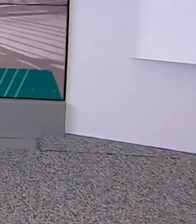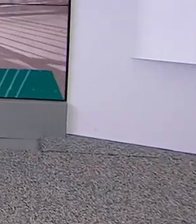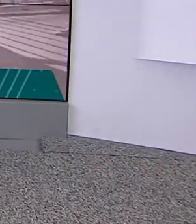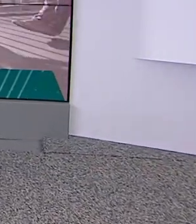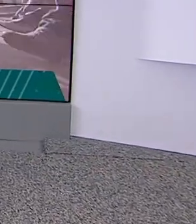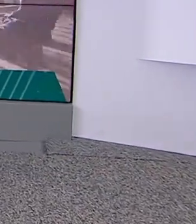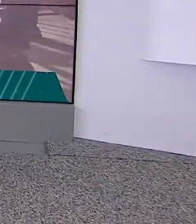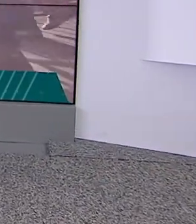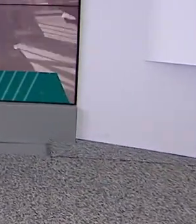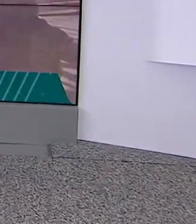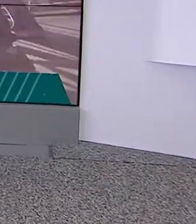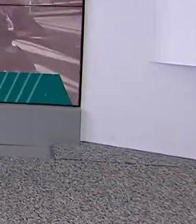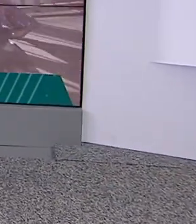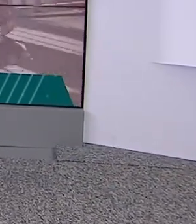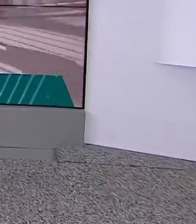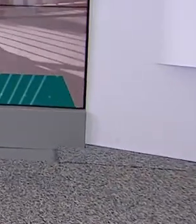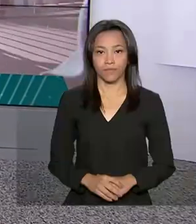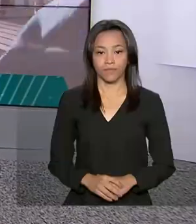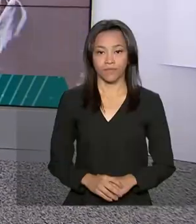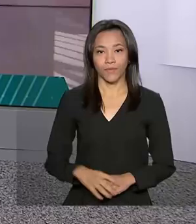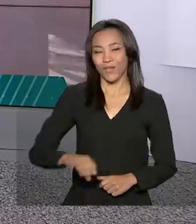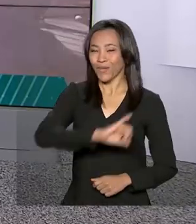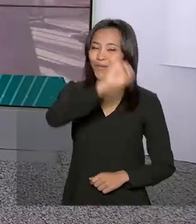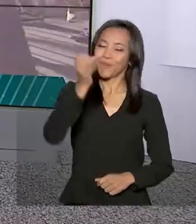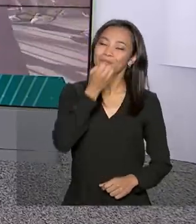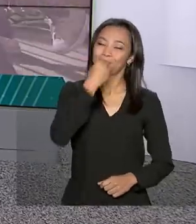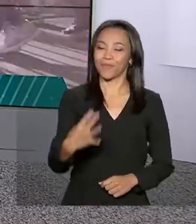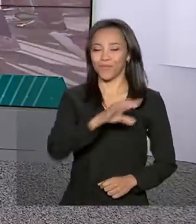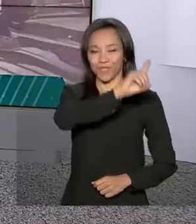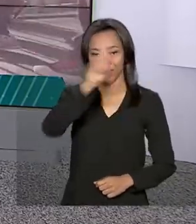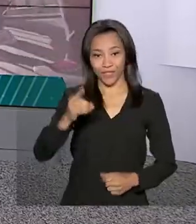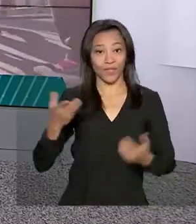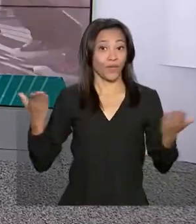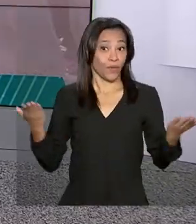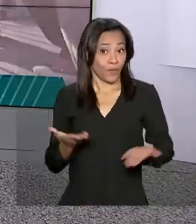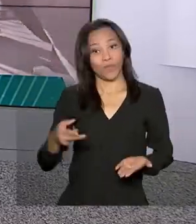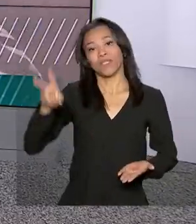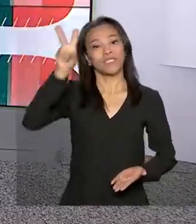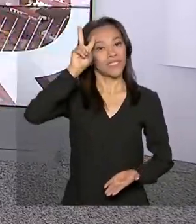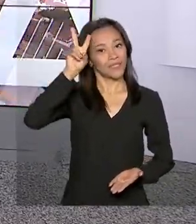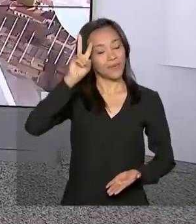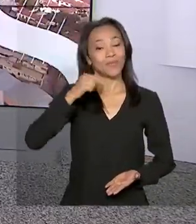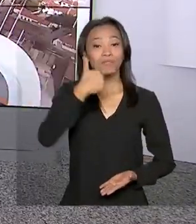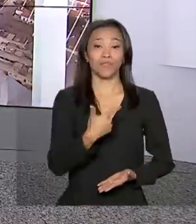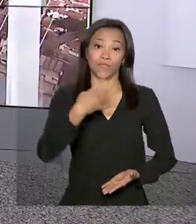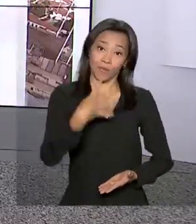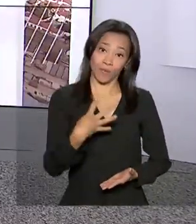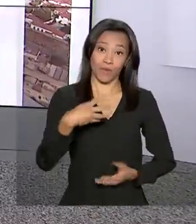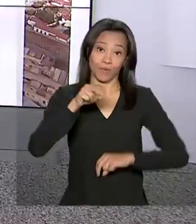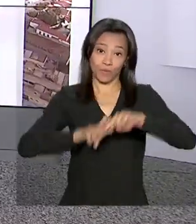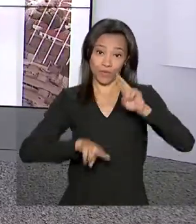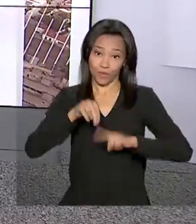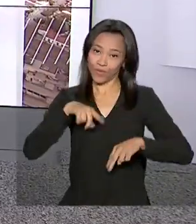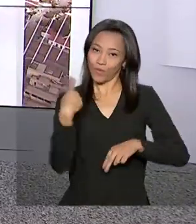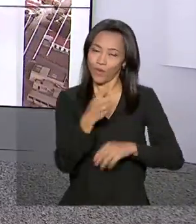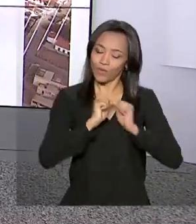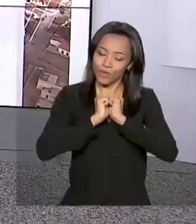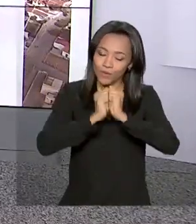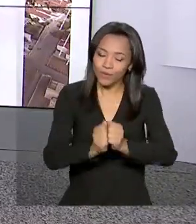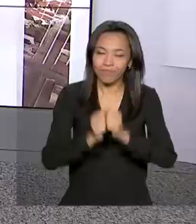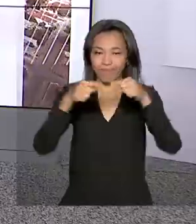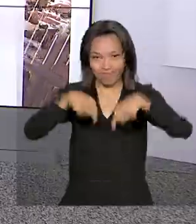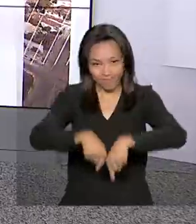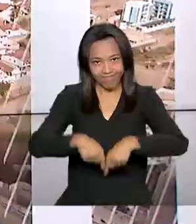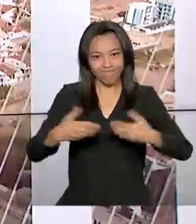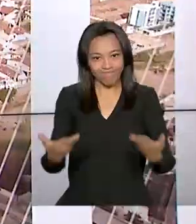olá bom dia eu sou magra que lupi hoje é segunda feira 24 de junho a partir de agora estamos juntos aqui no